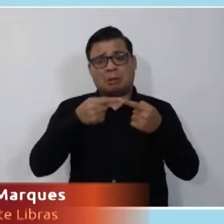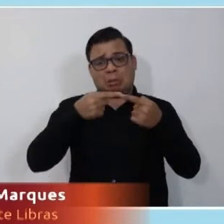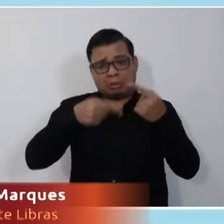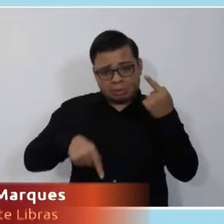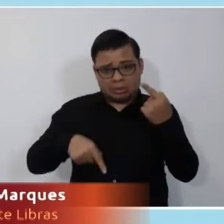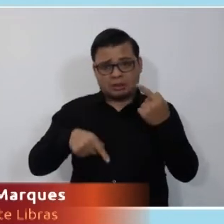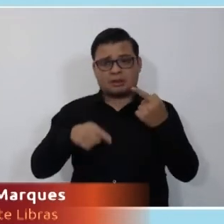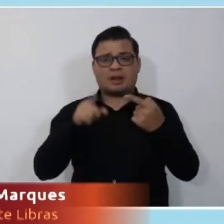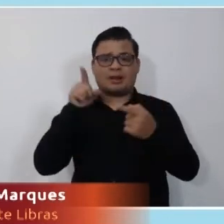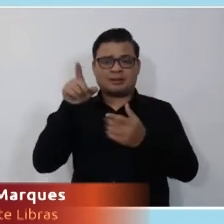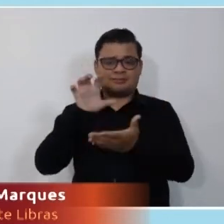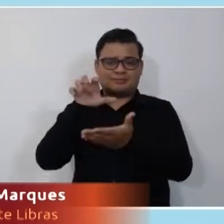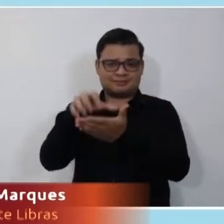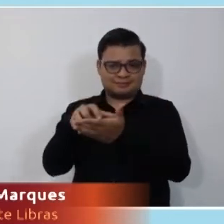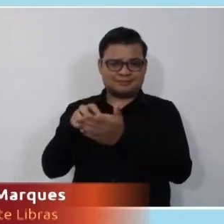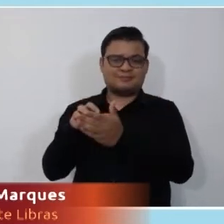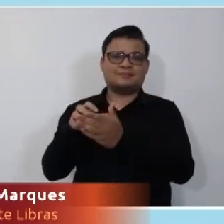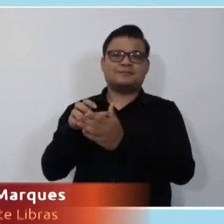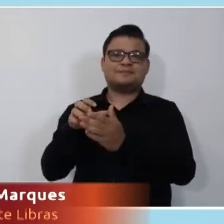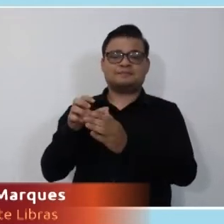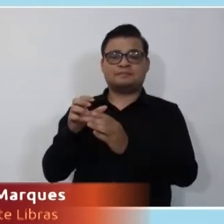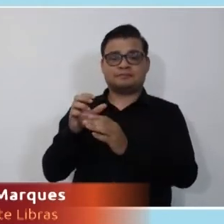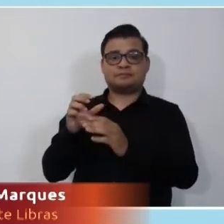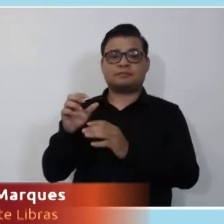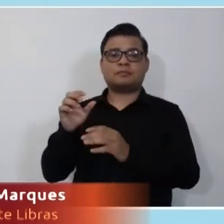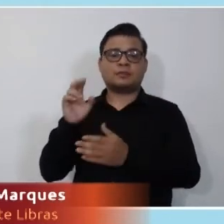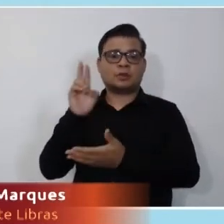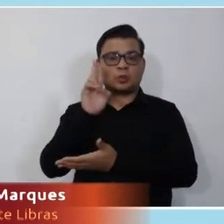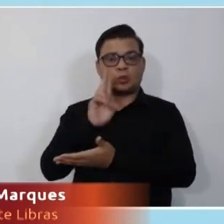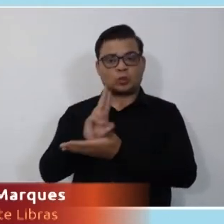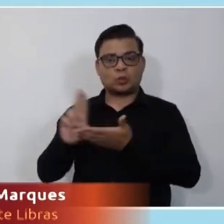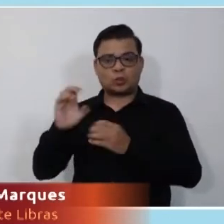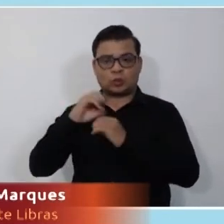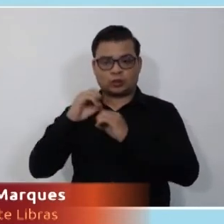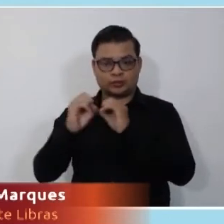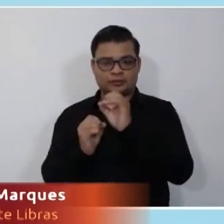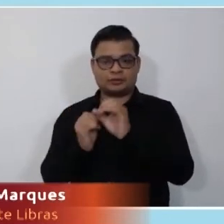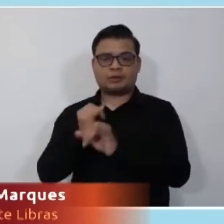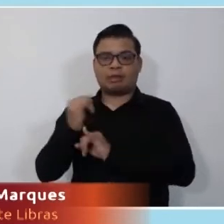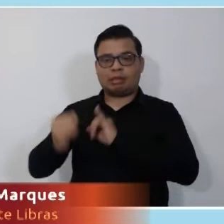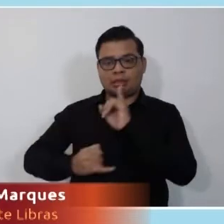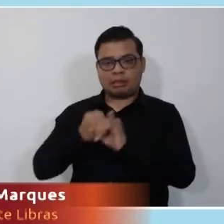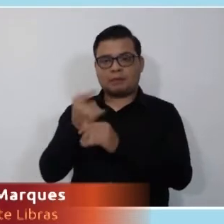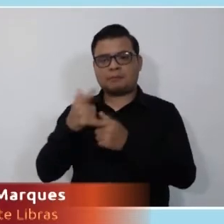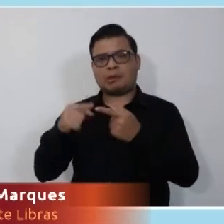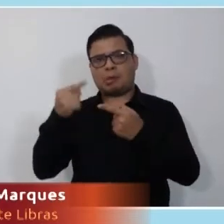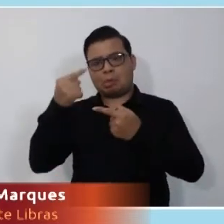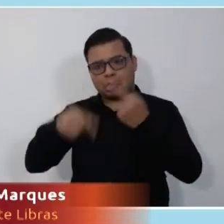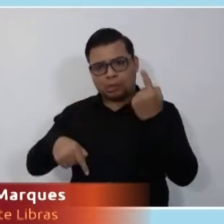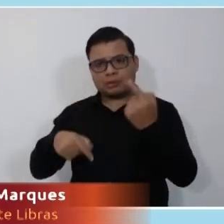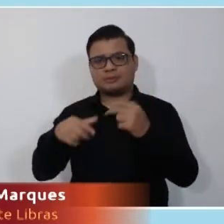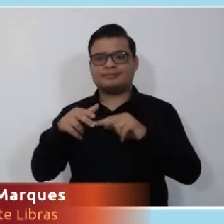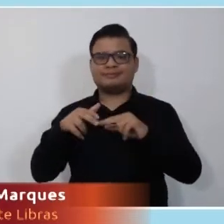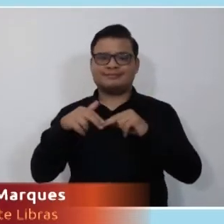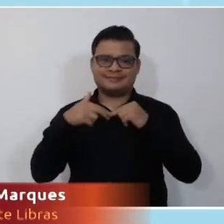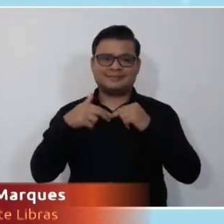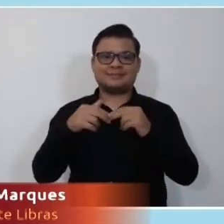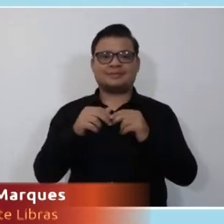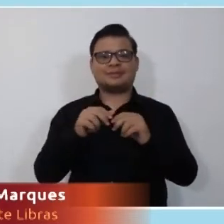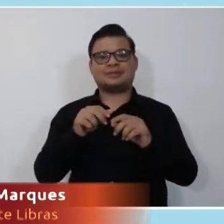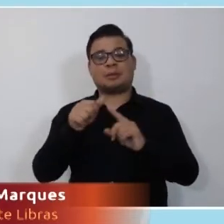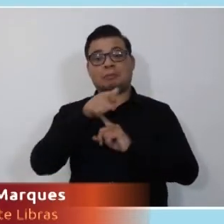internet no campus, onde fica a nossa sede, o campus Samambaia da UFG, e por isso estamos com problemas na transmissão. Se a gente não